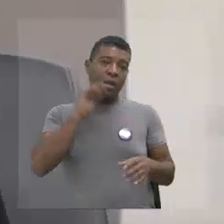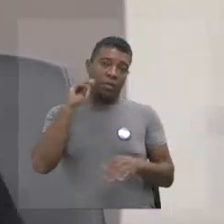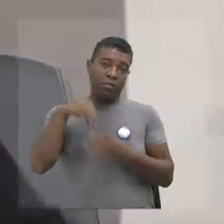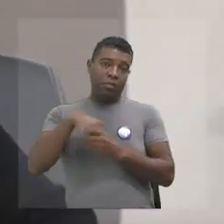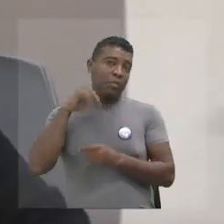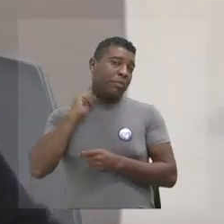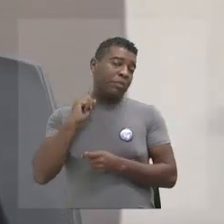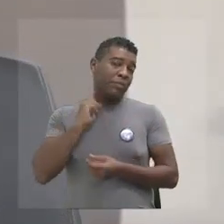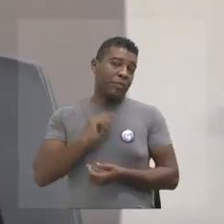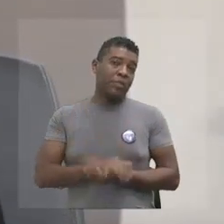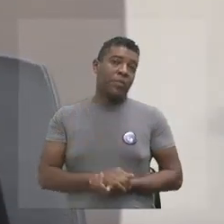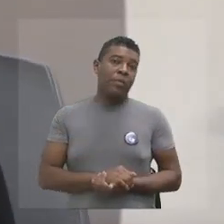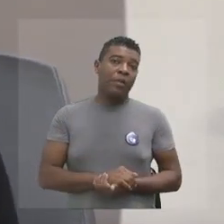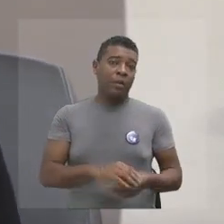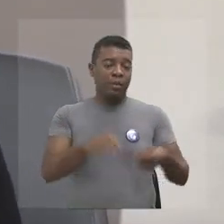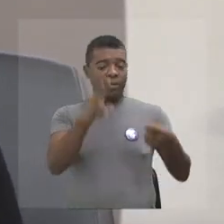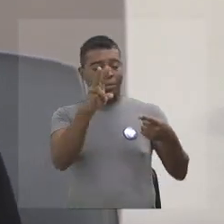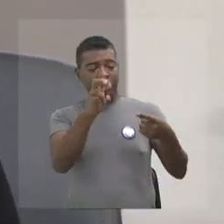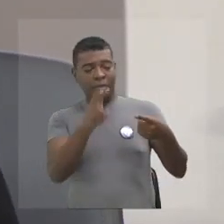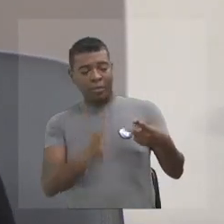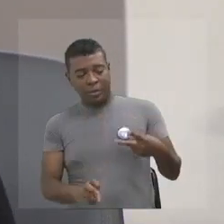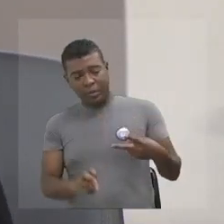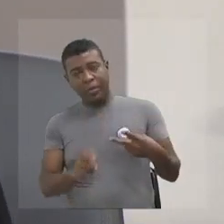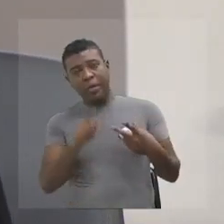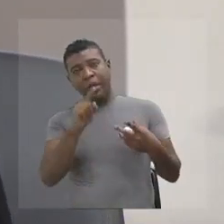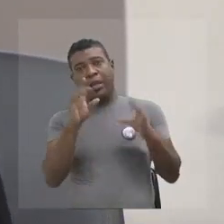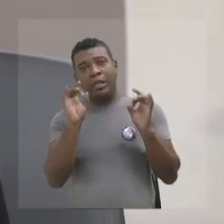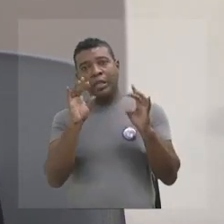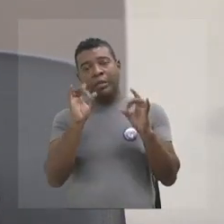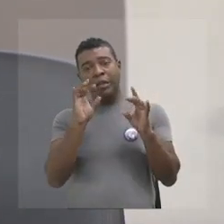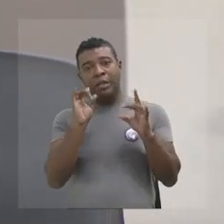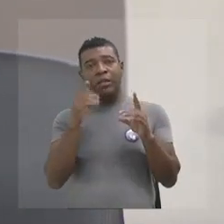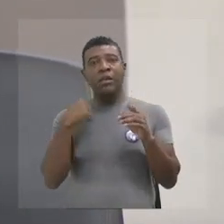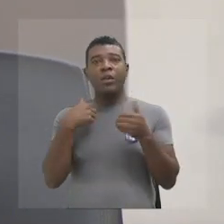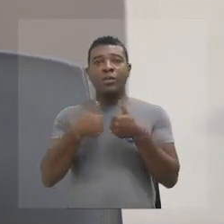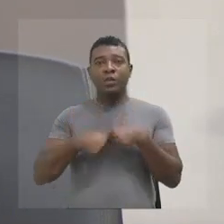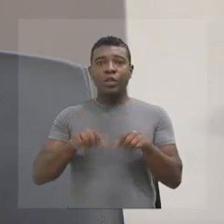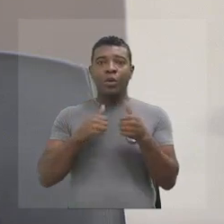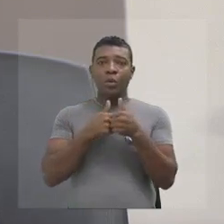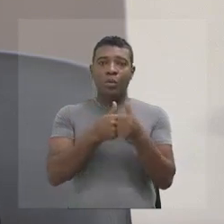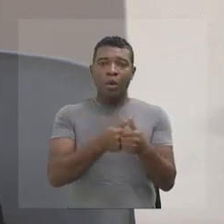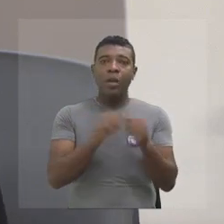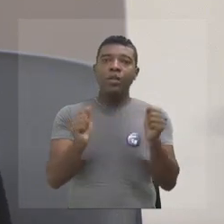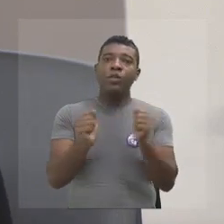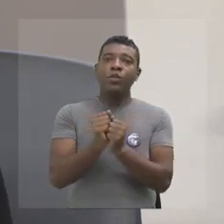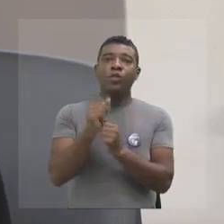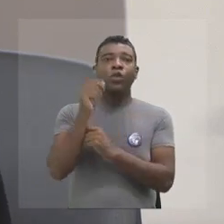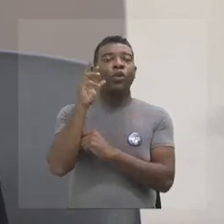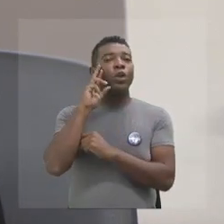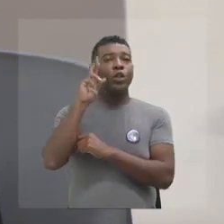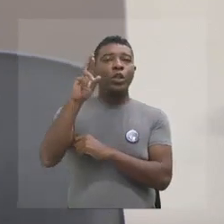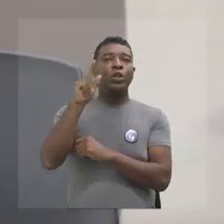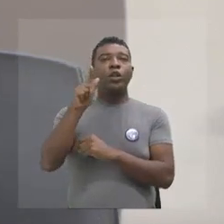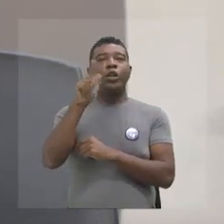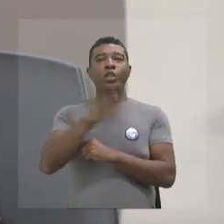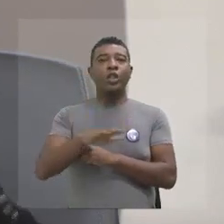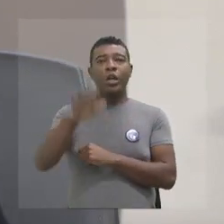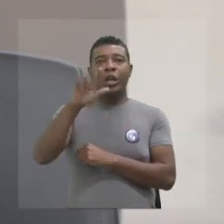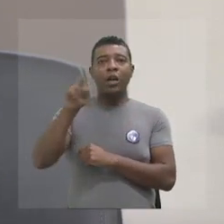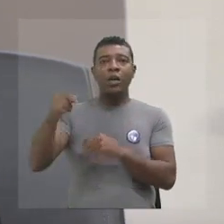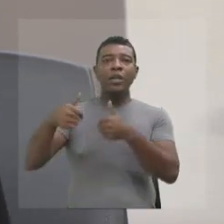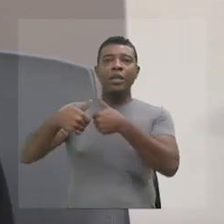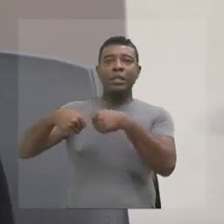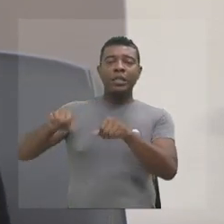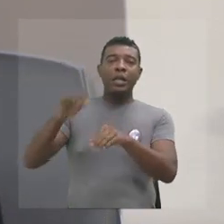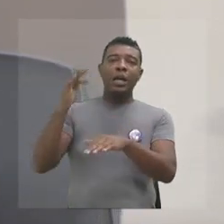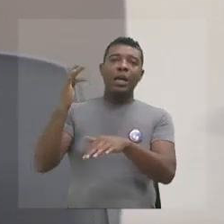os temas específicos e eu tenho acompanhado com a diretora geral Maria Amélia Ela está de férias nós